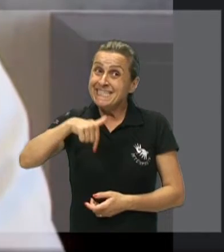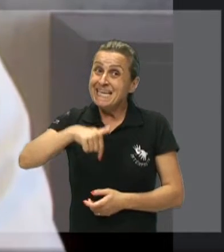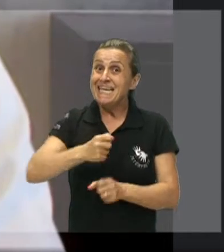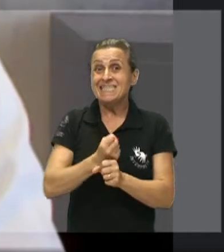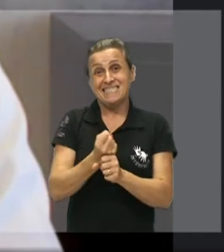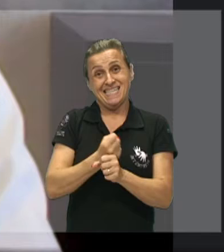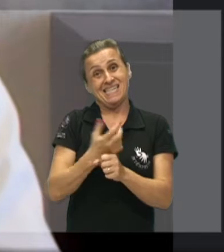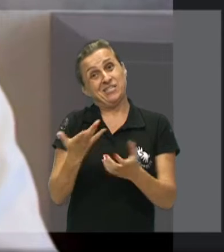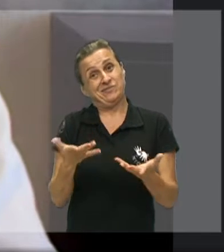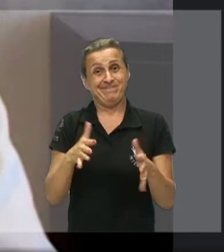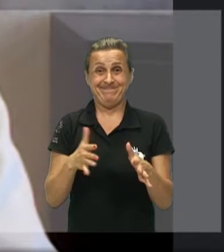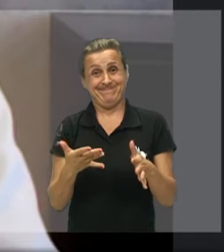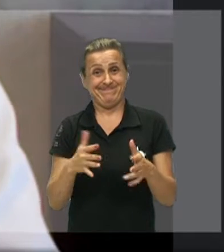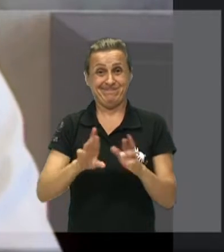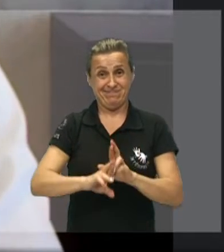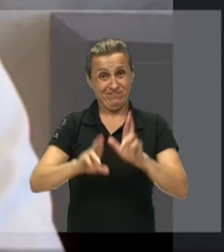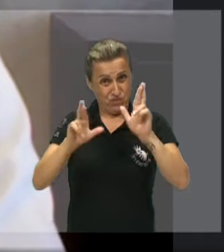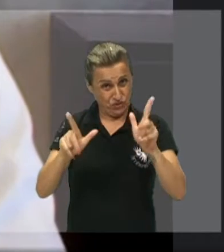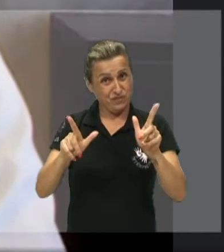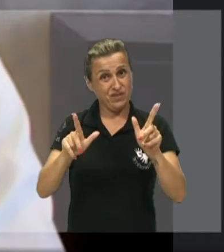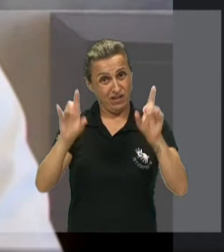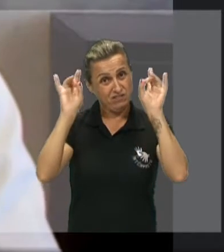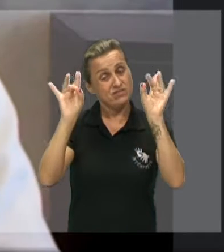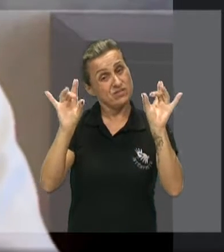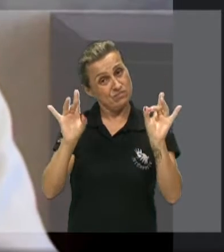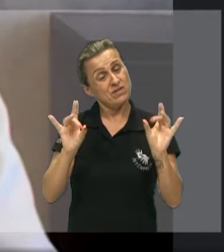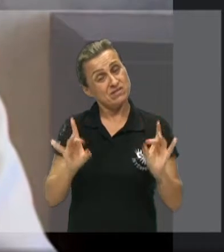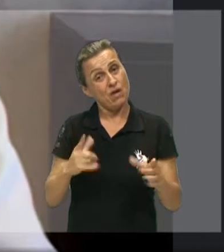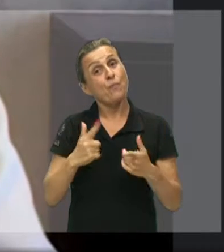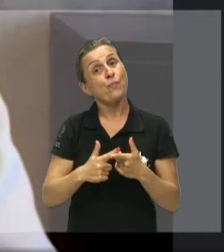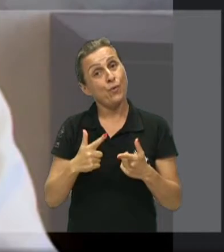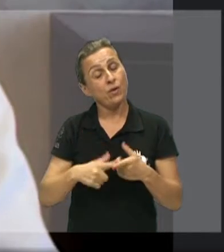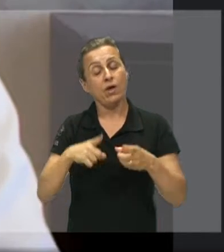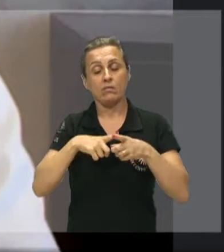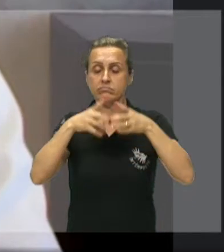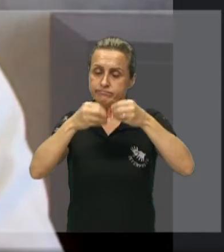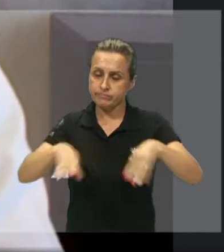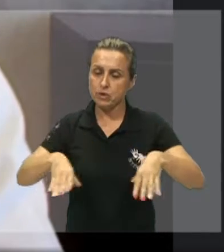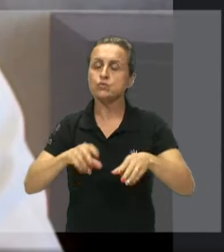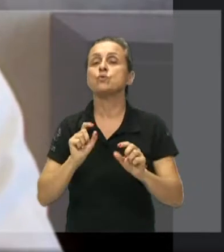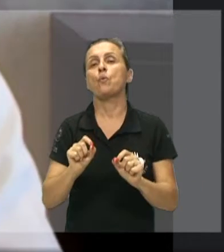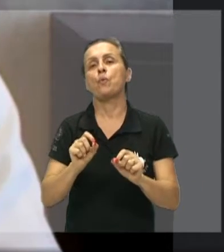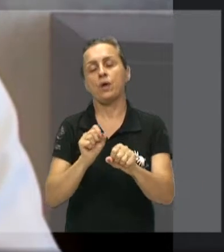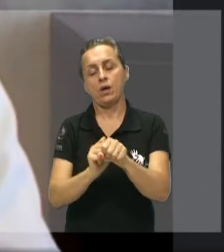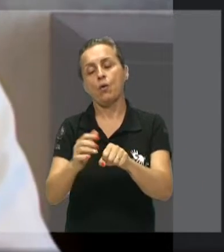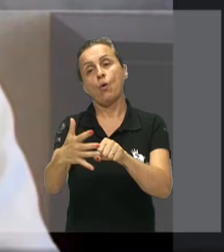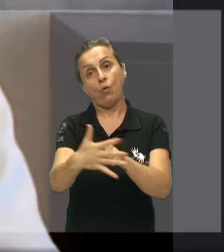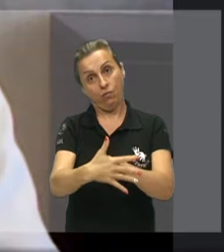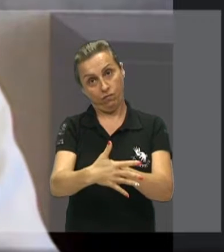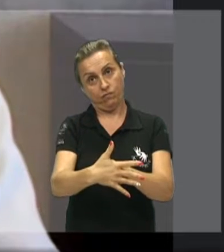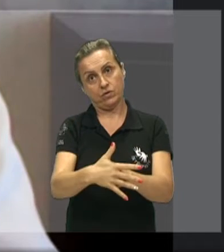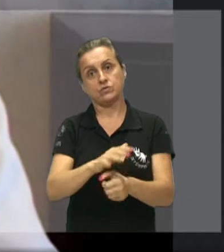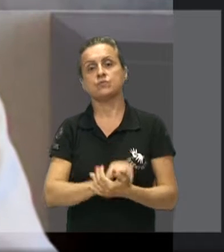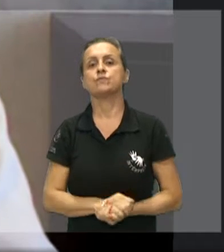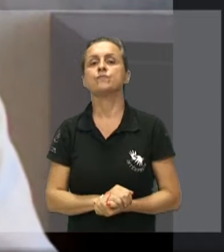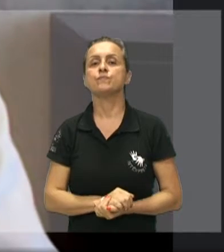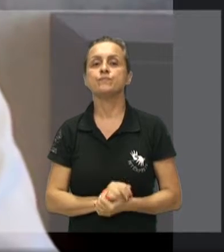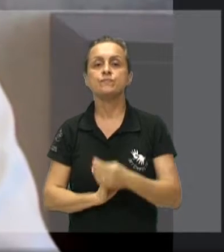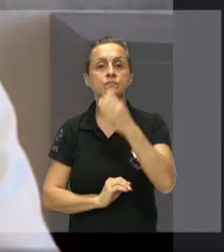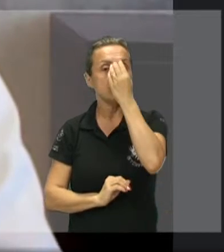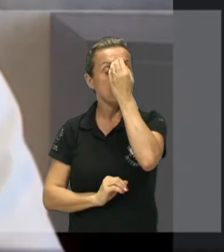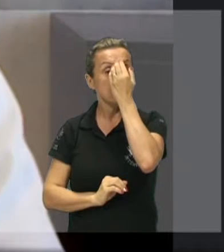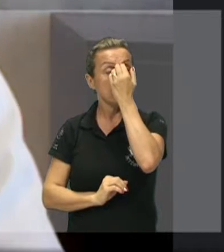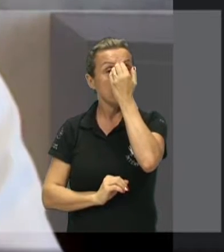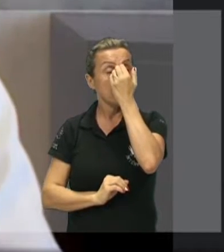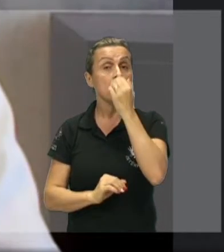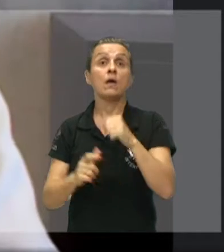né? Todos fomos nós prejudicados pelo Covid, né? Pelo Covid-2. Então, esse tempo,